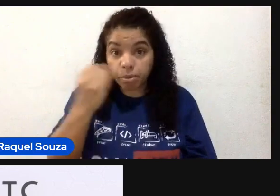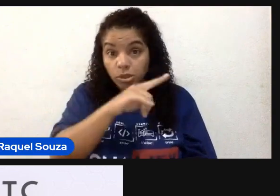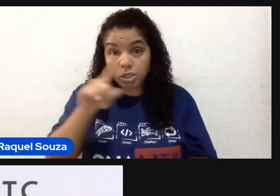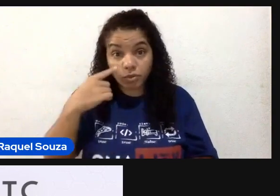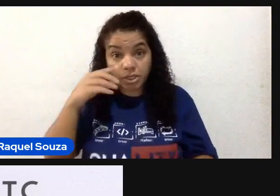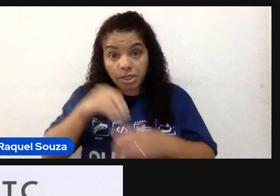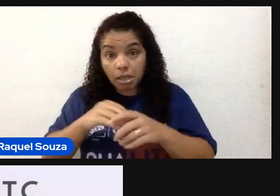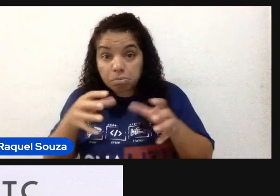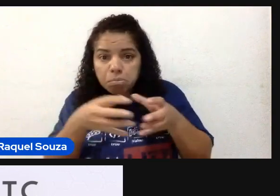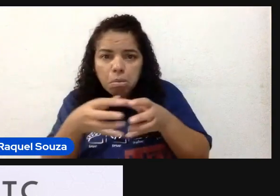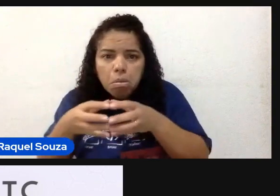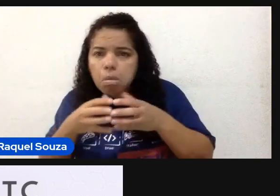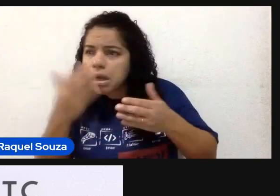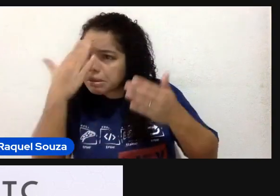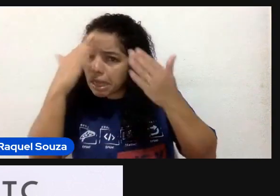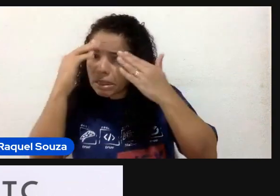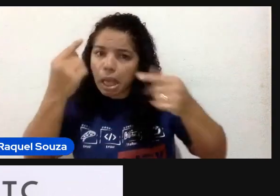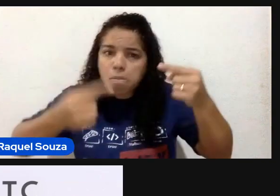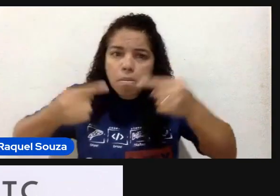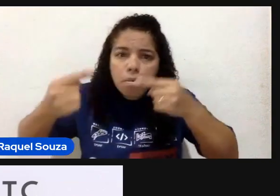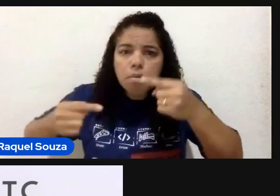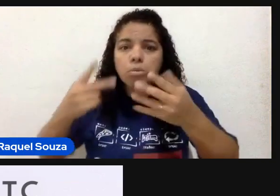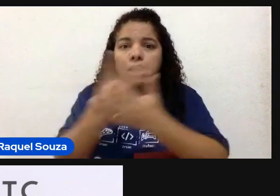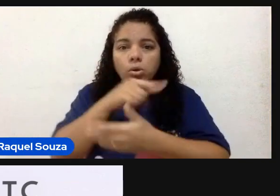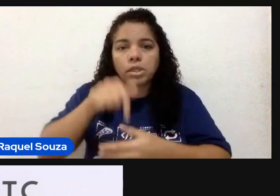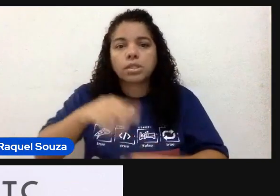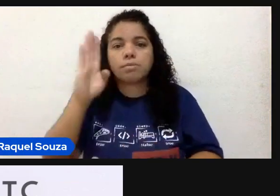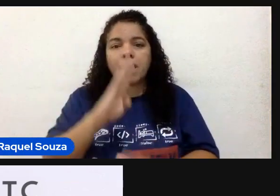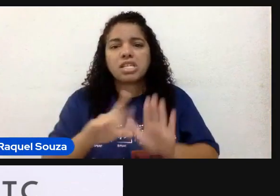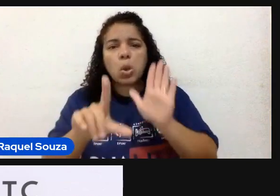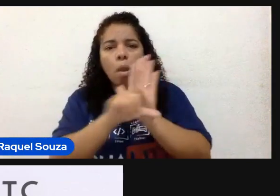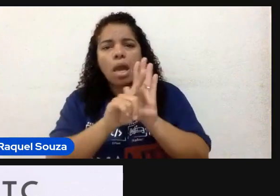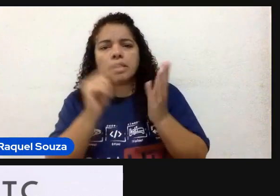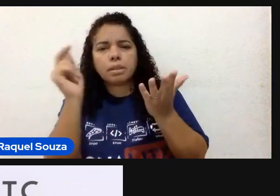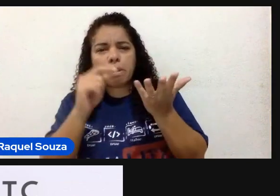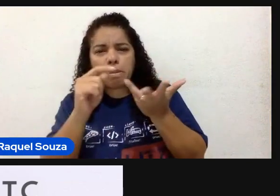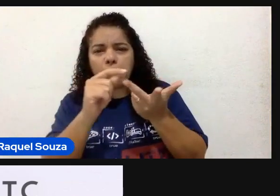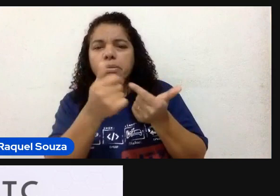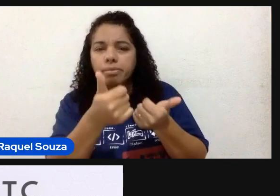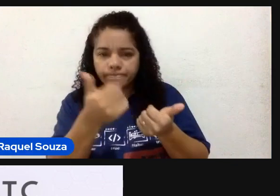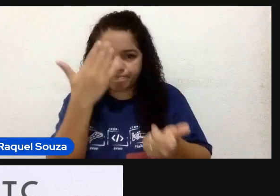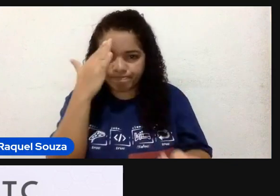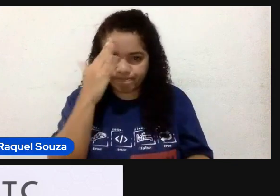comunidades e entender o que é que está rolando aí no Brasil, principalmente, tá?